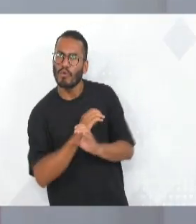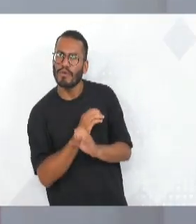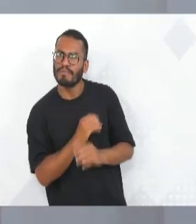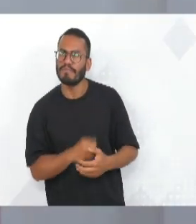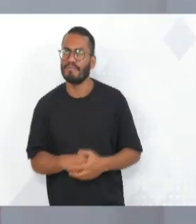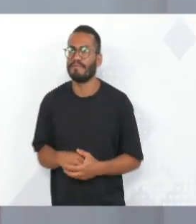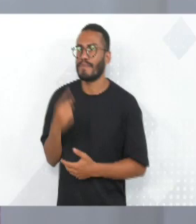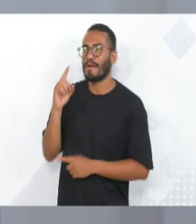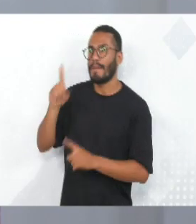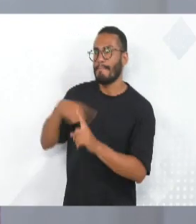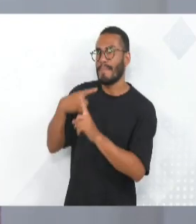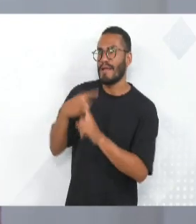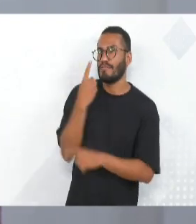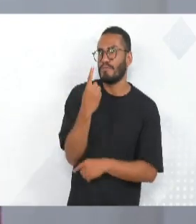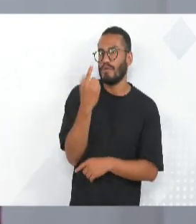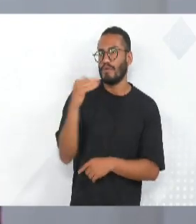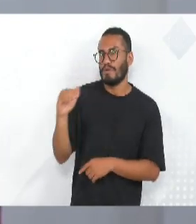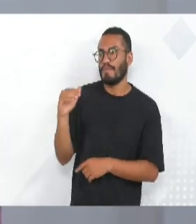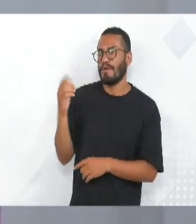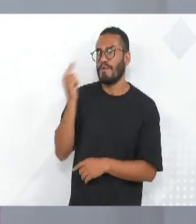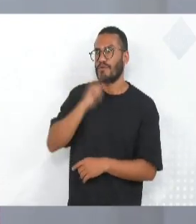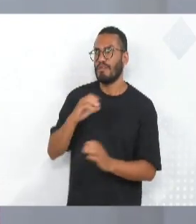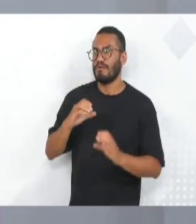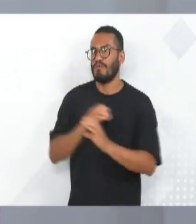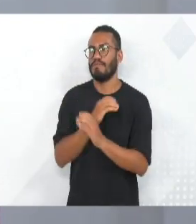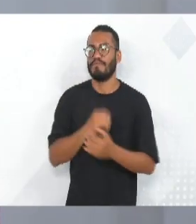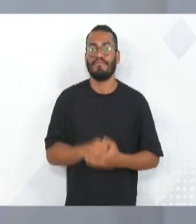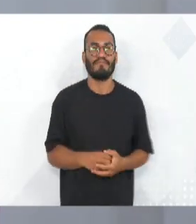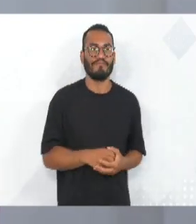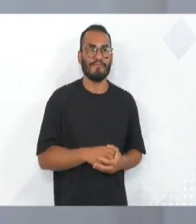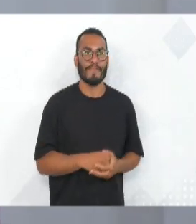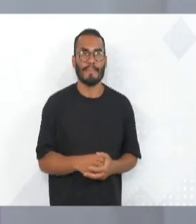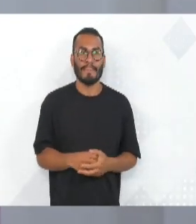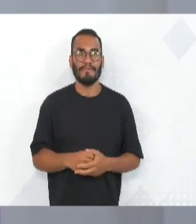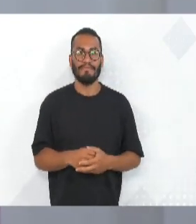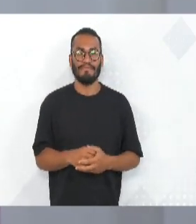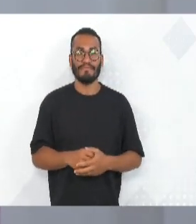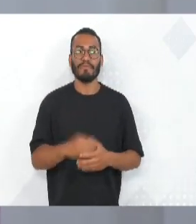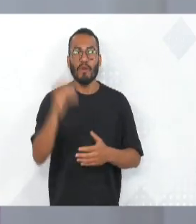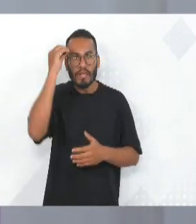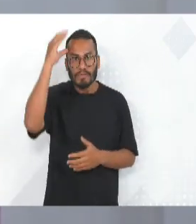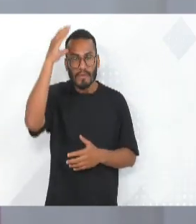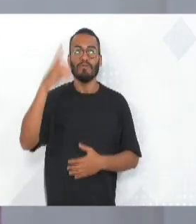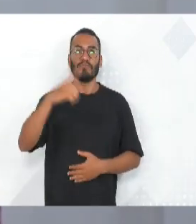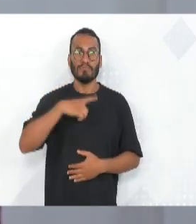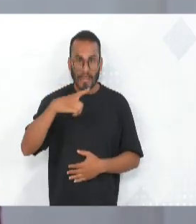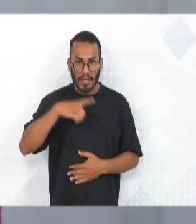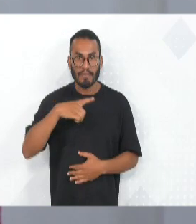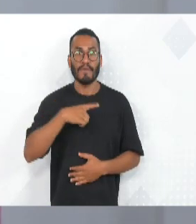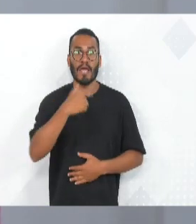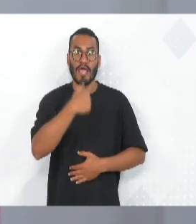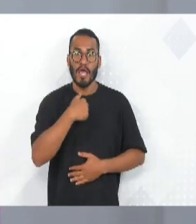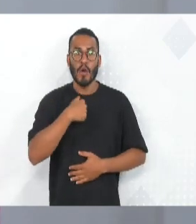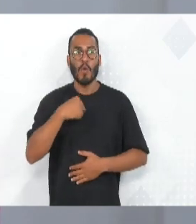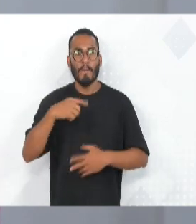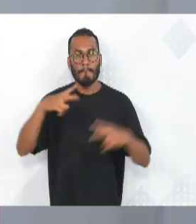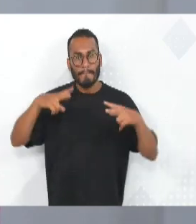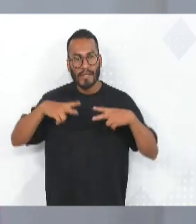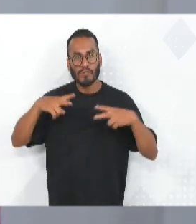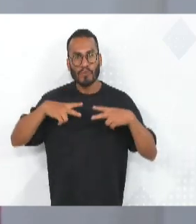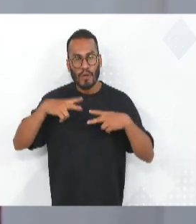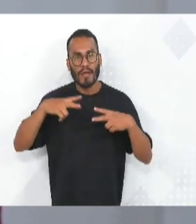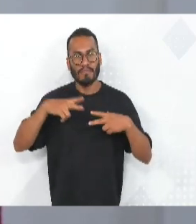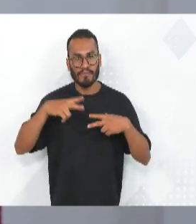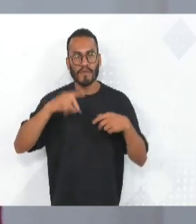mais um minuto e trinta Bruno eles têm conhecimento eu pessoalmente sei que foi feito